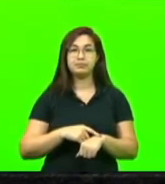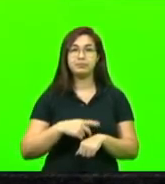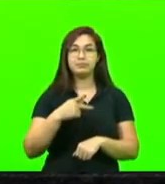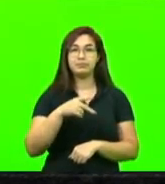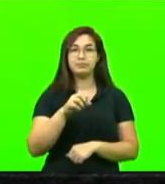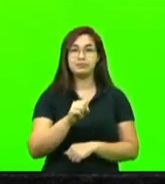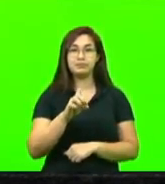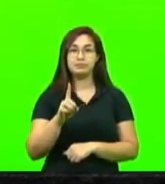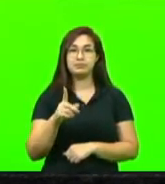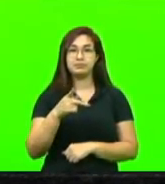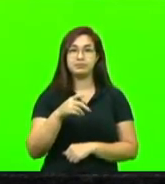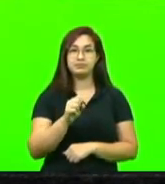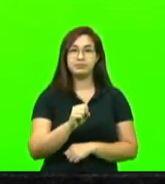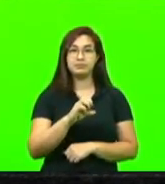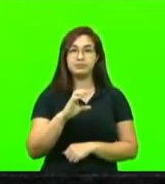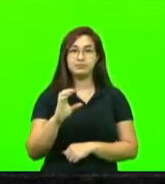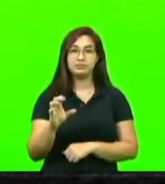PSD-PSC.